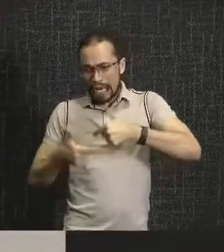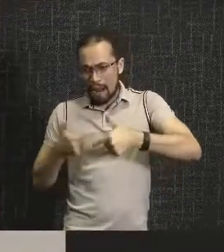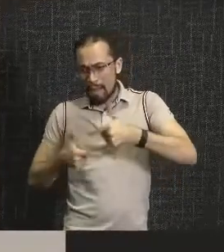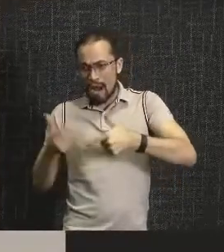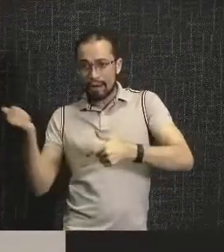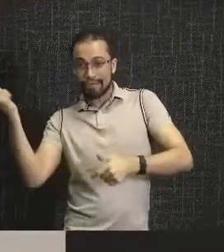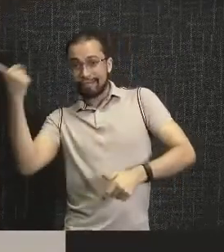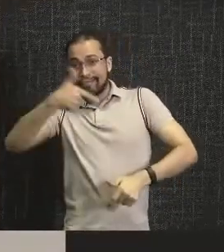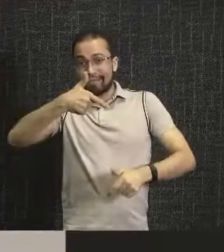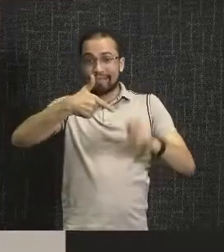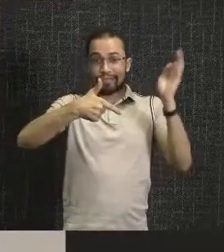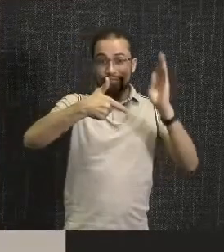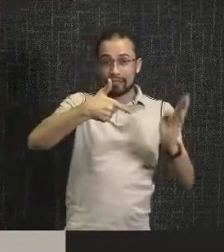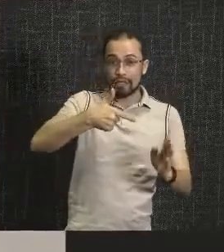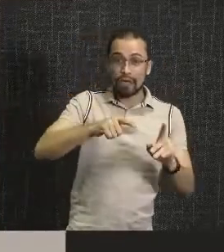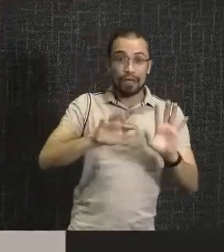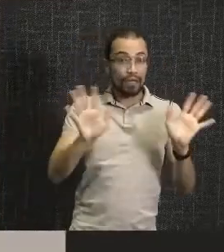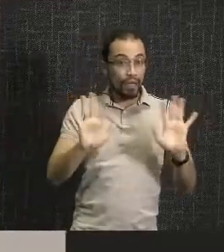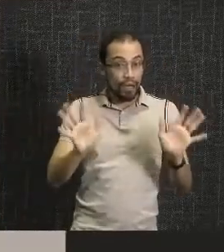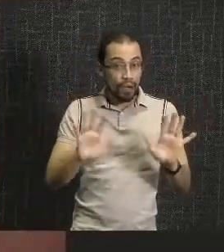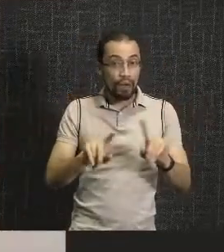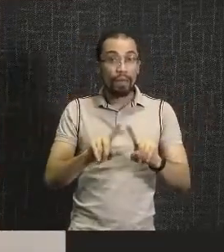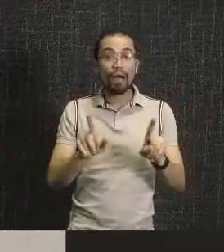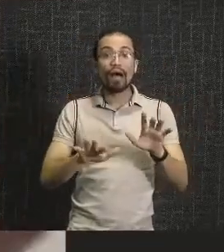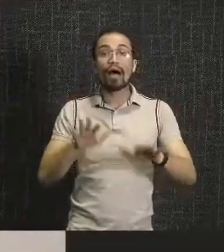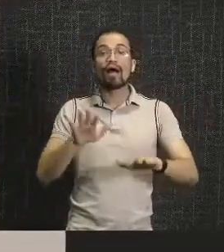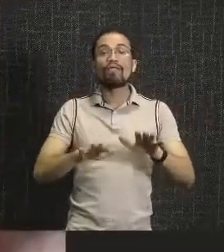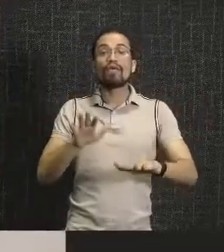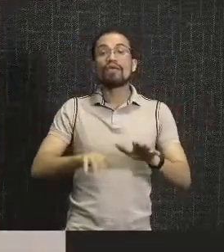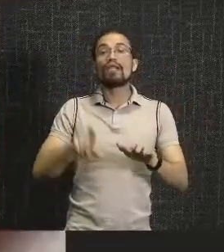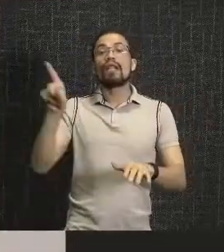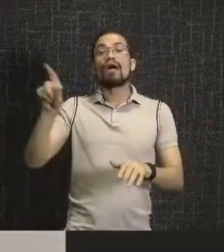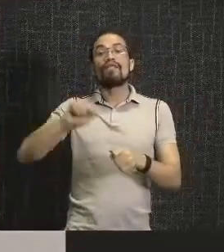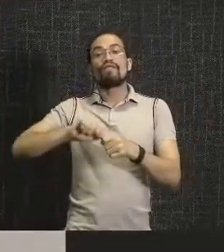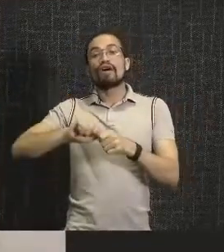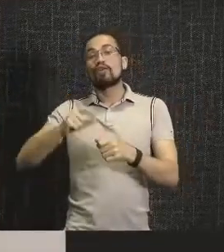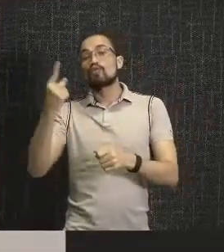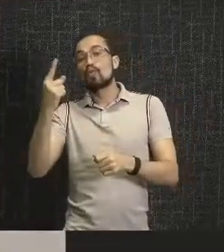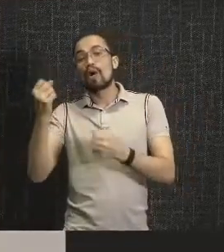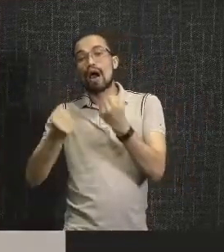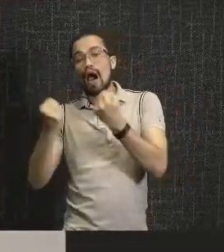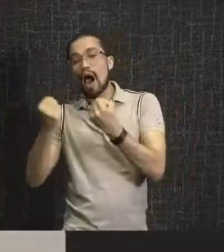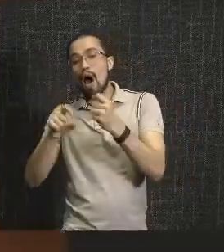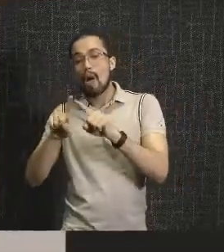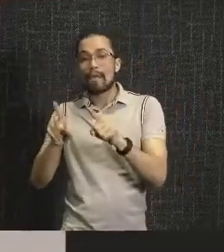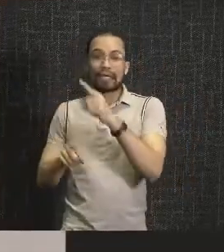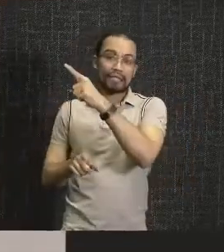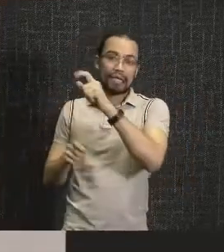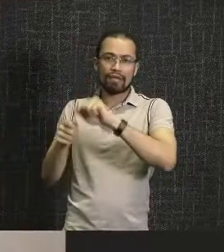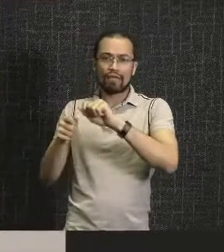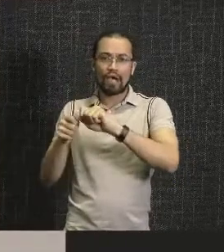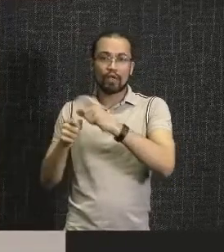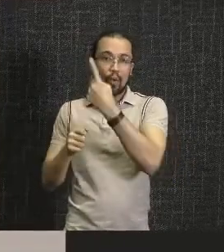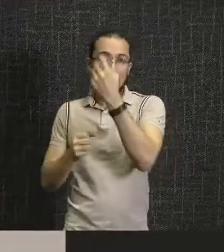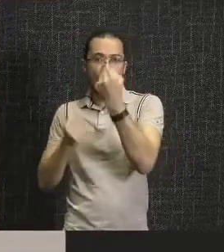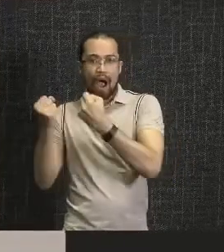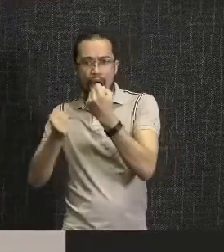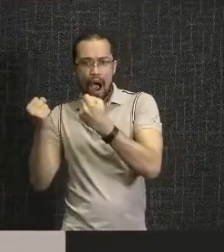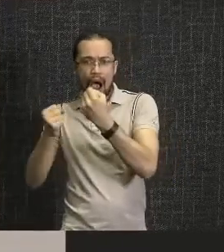porque não é só quantidade. Na realidade, às vezes o americano faz um carro e a gente faz um carro, só que ele faz um carro com 4 vezes mais